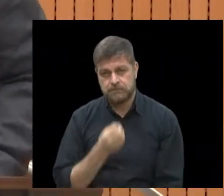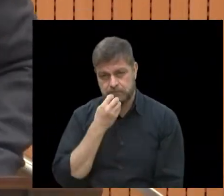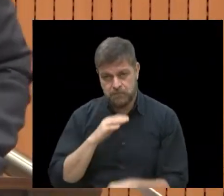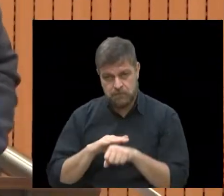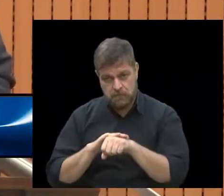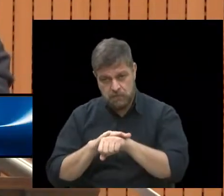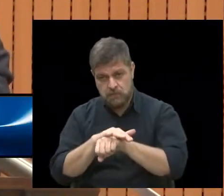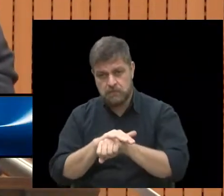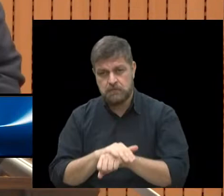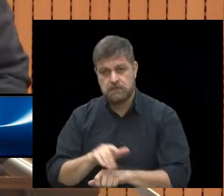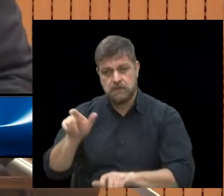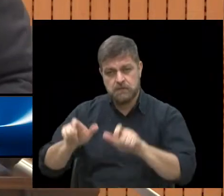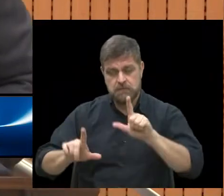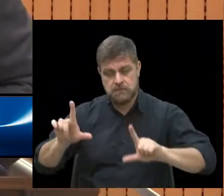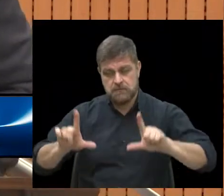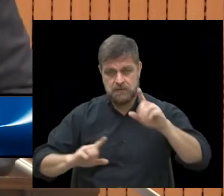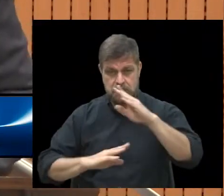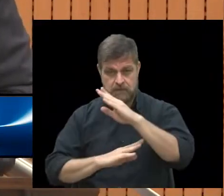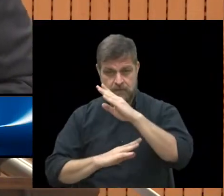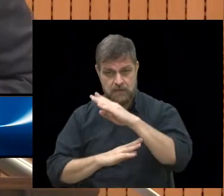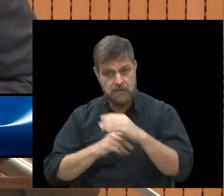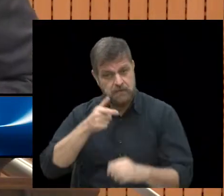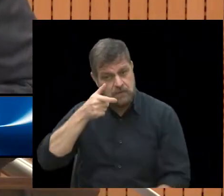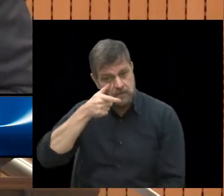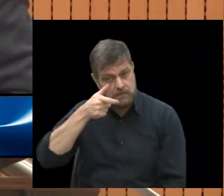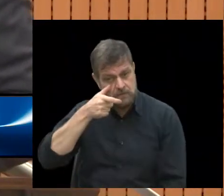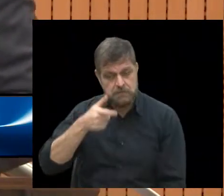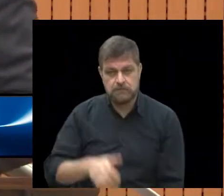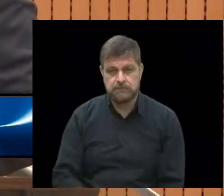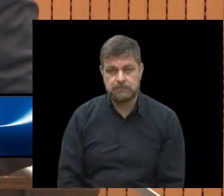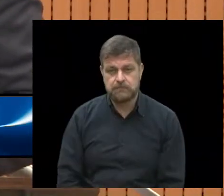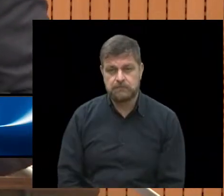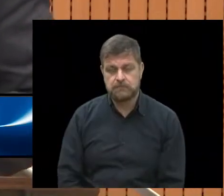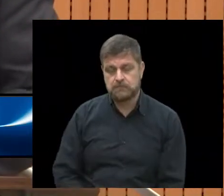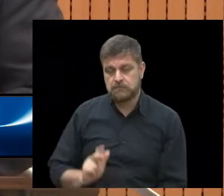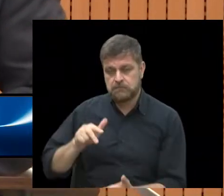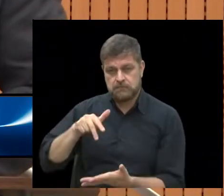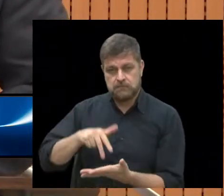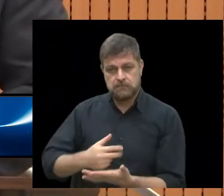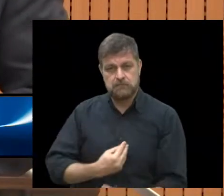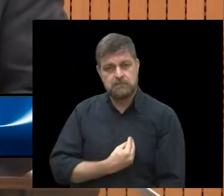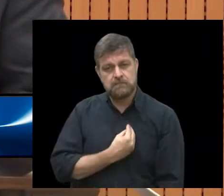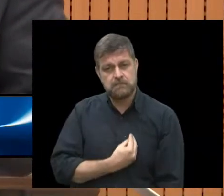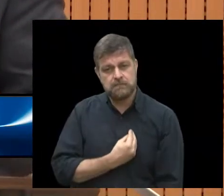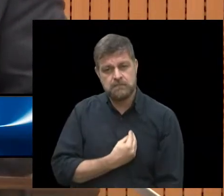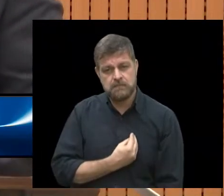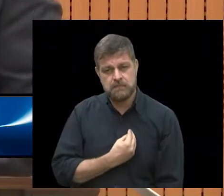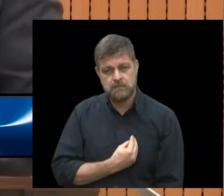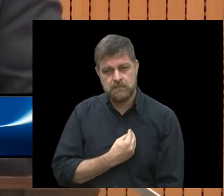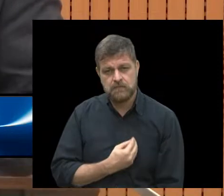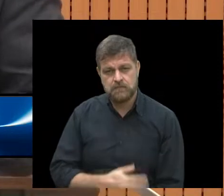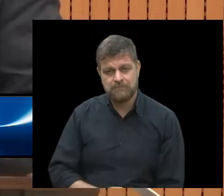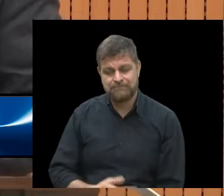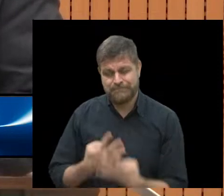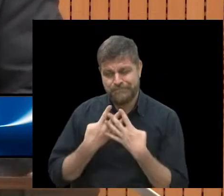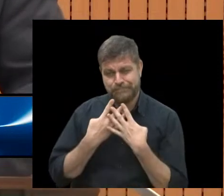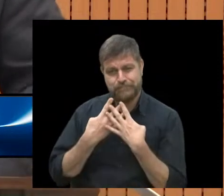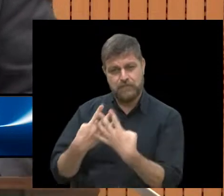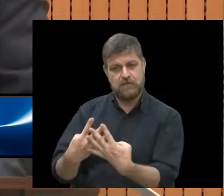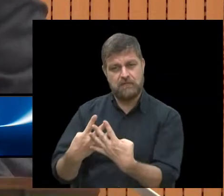boa noite a todos que nos assistem pela TV Câmara. Hoje eu venho a essa tribuna, eu confesso